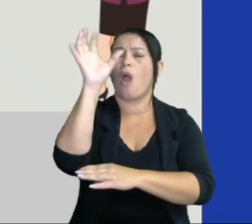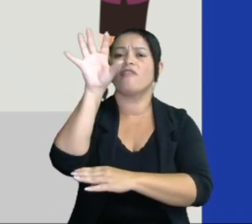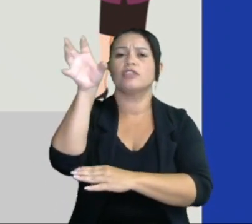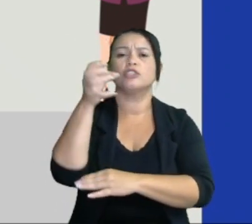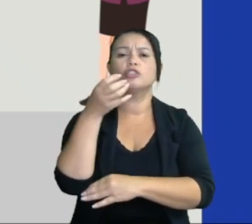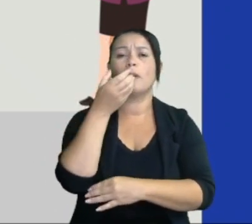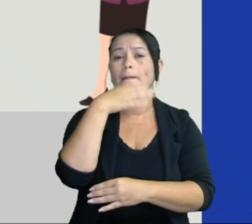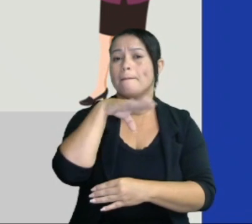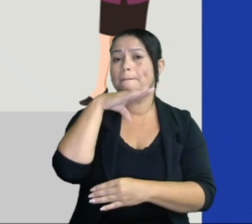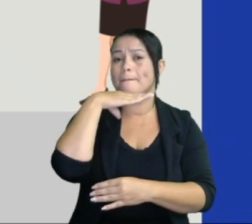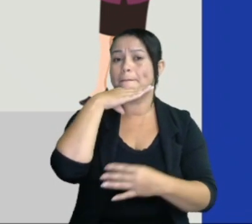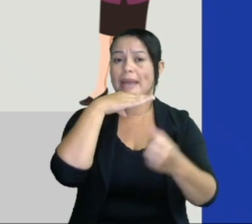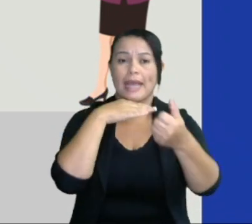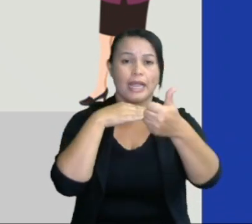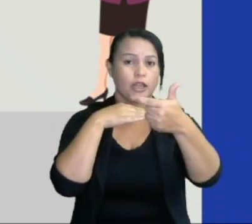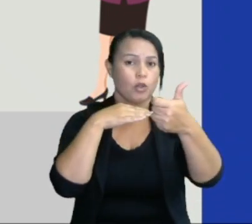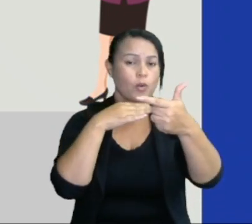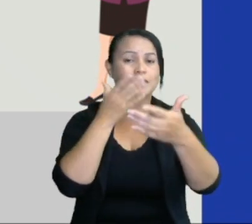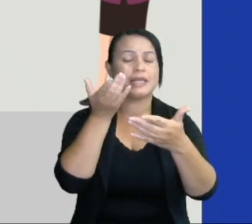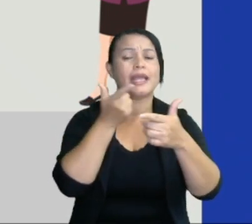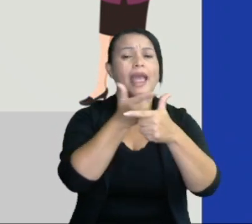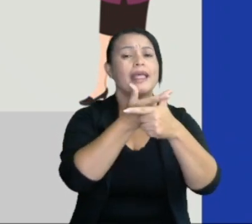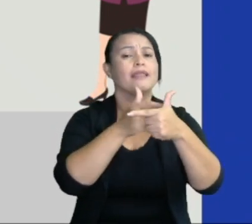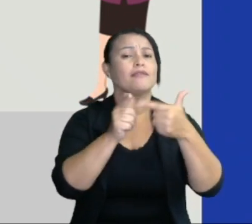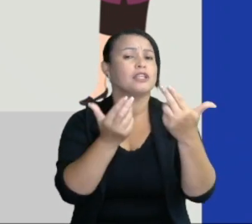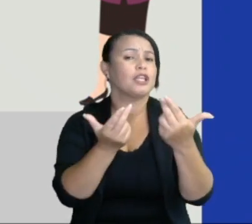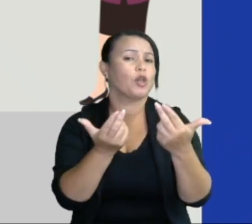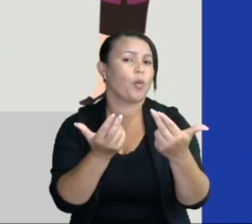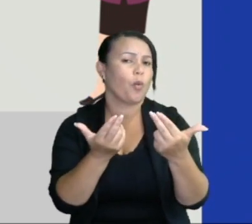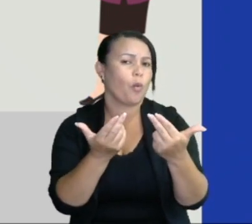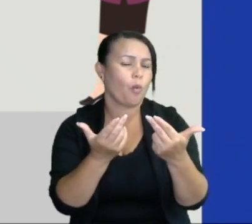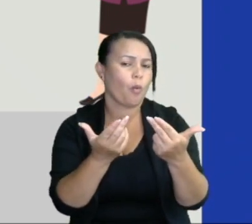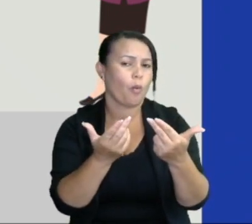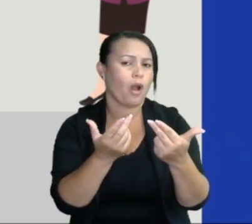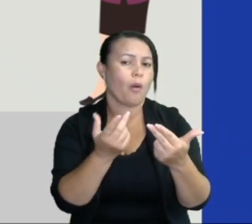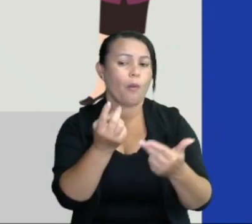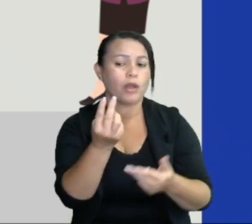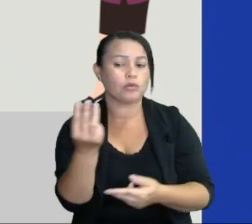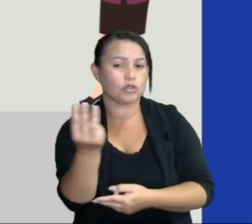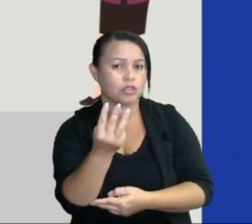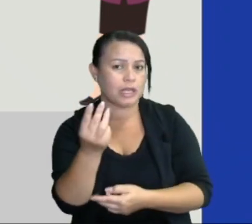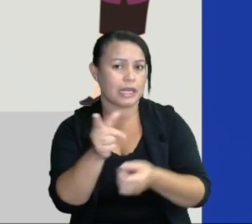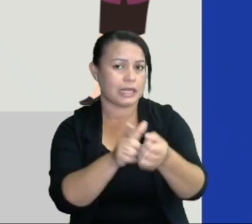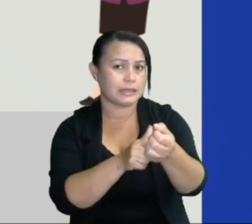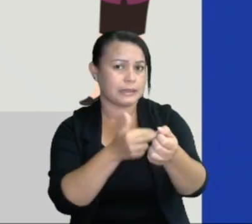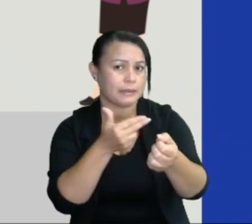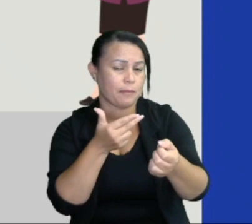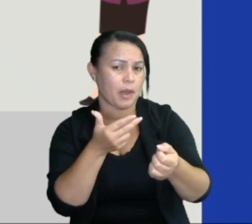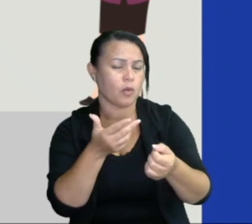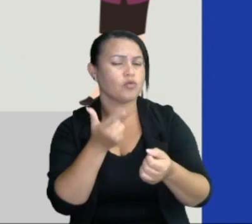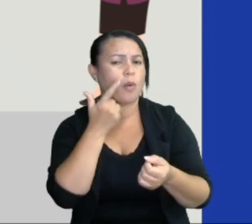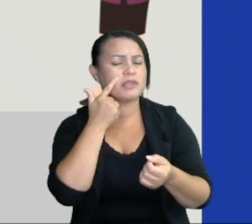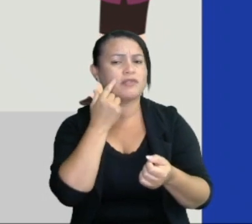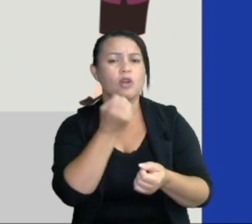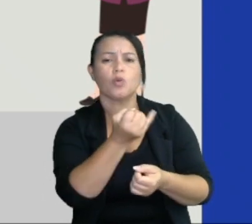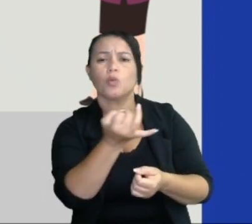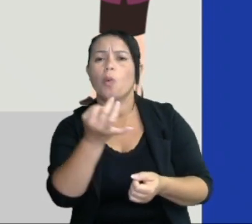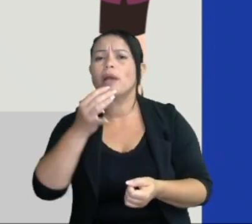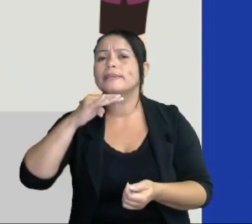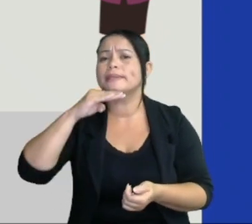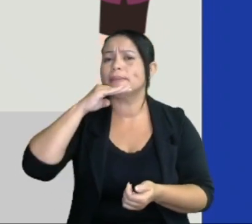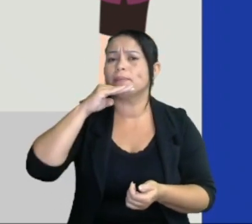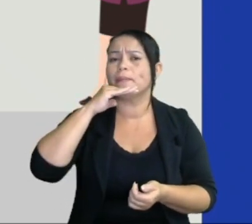12 mangas e quer dividi-las igualmente entre seus 3 irmãos. Quantas